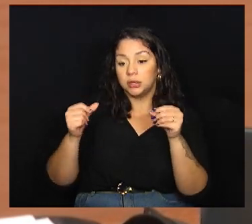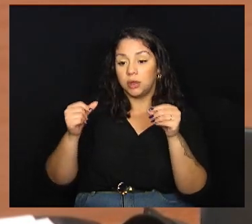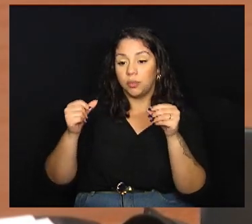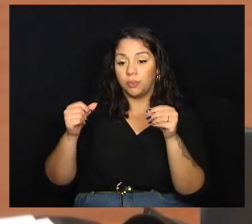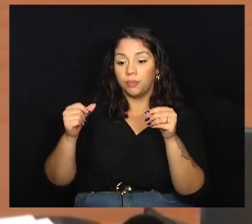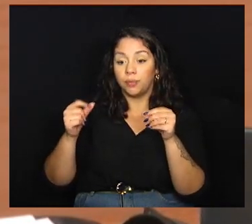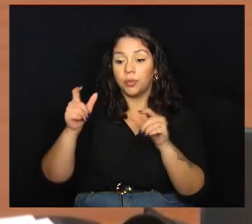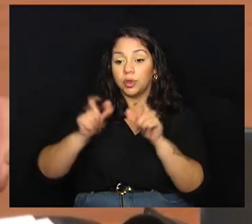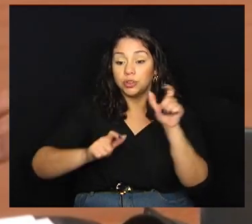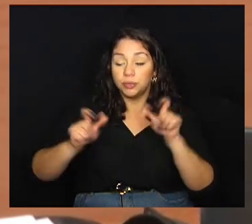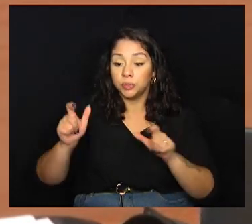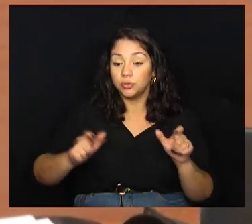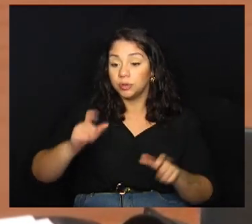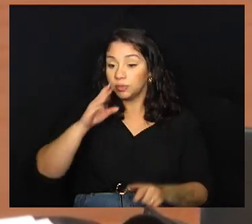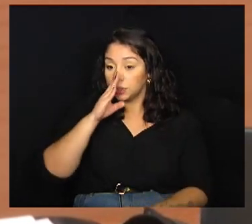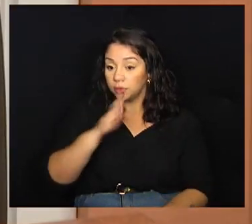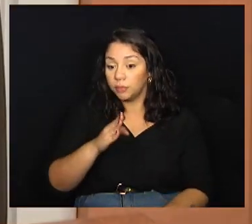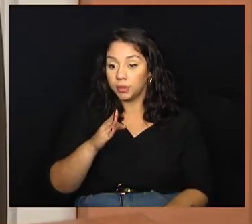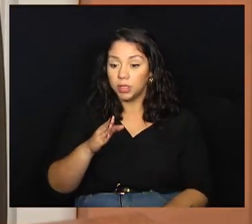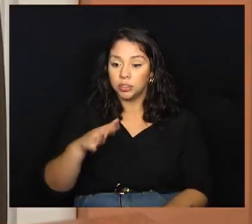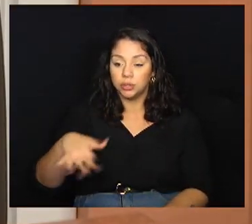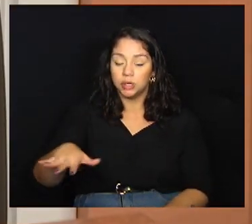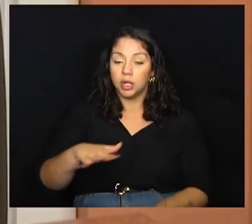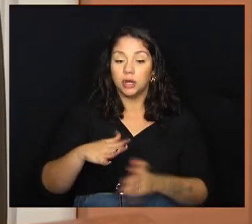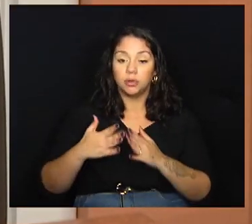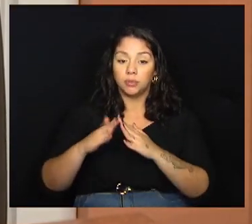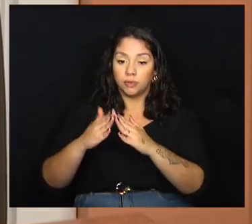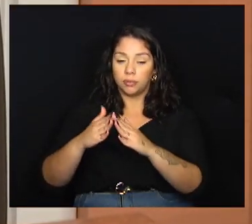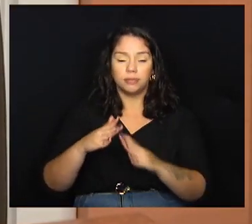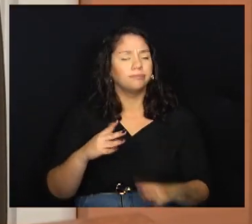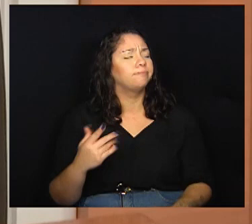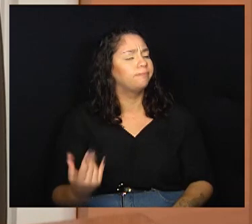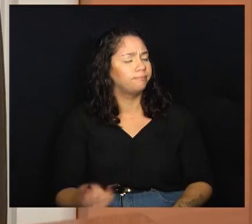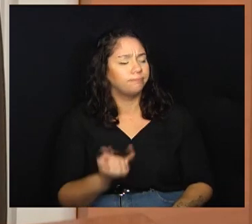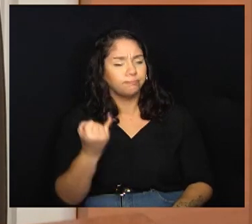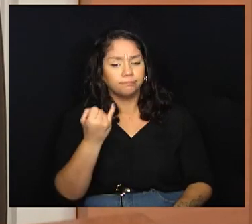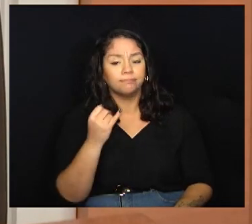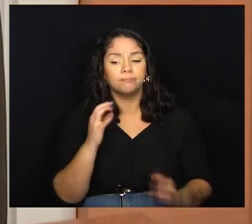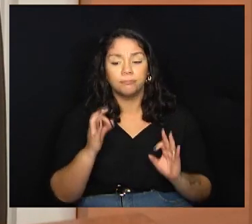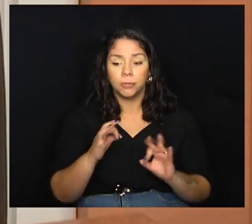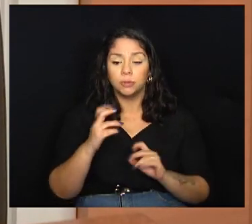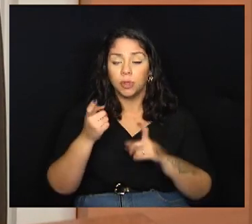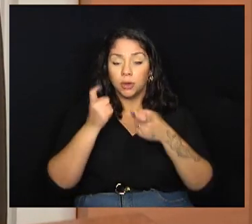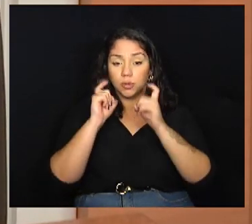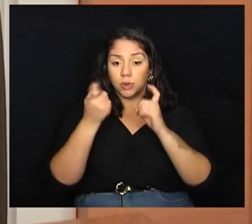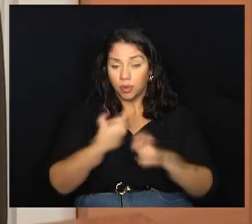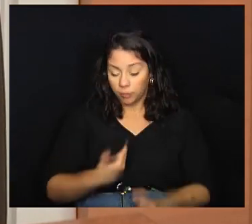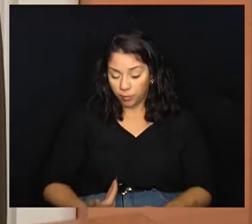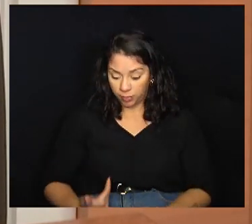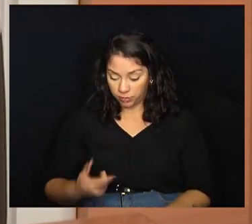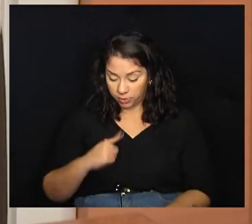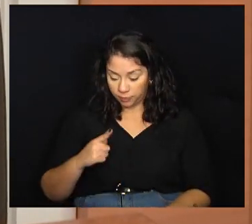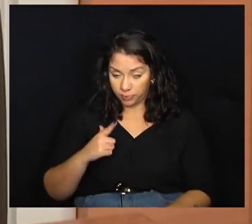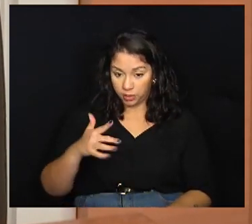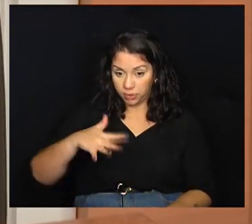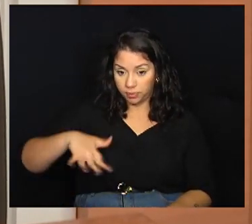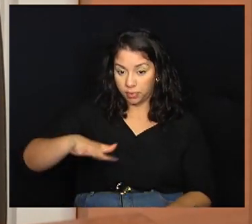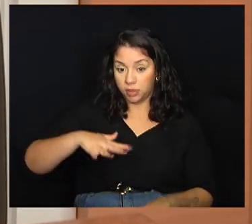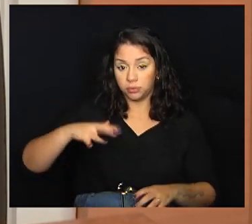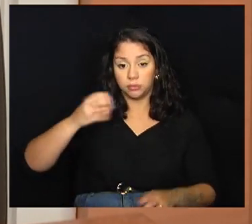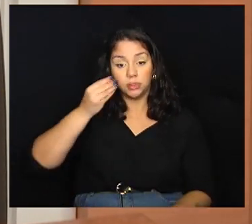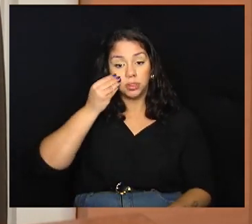dessas pessoas, principalmente aí da periferia? Fundamental. Inclusive, assim, as audiências públicas ocorreram em espaços tentando justamente até